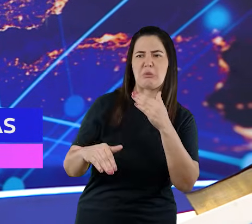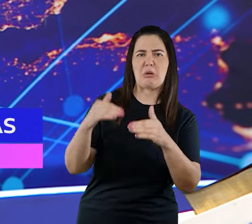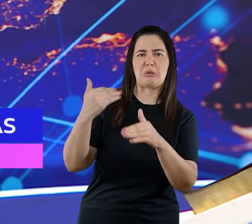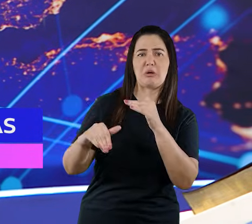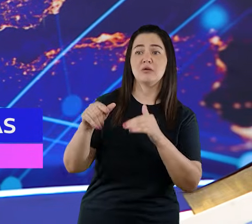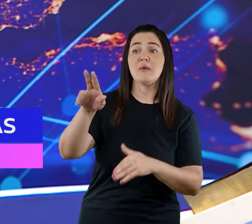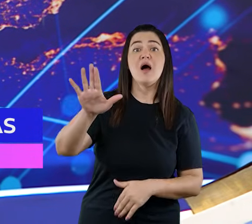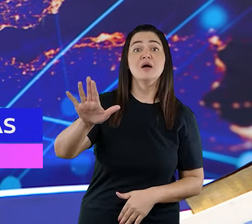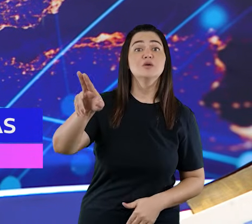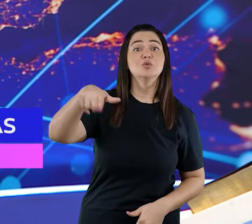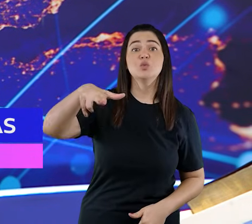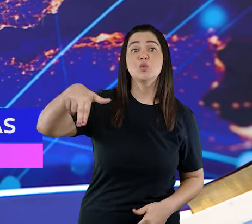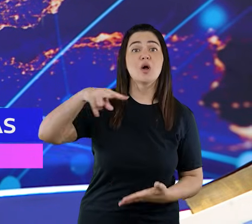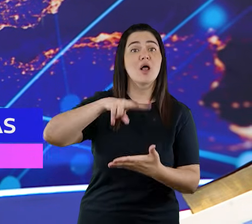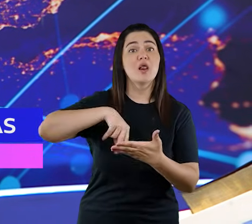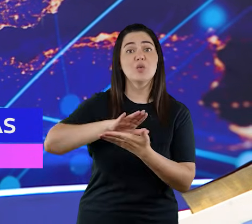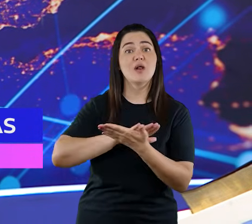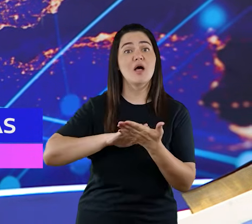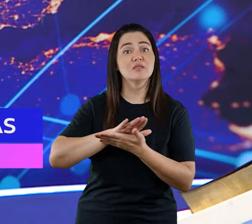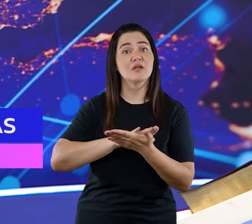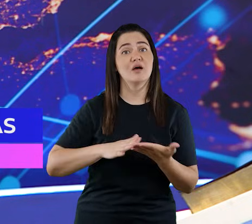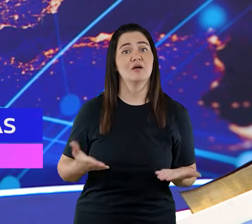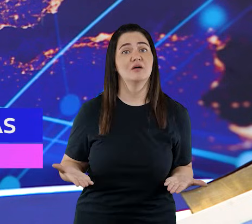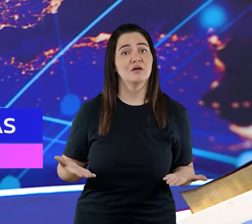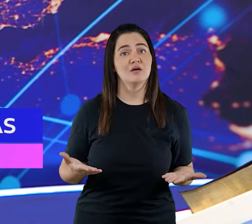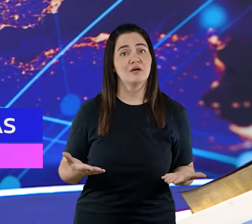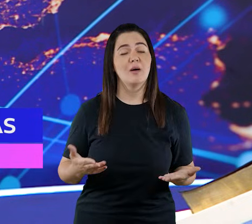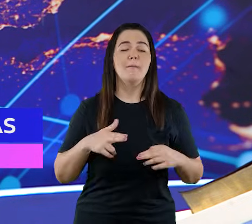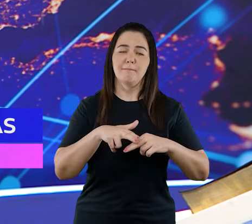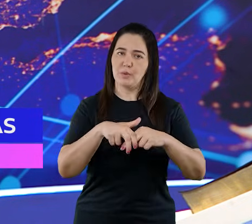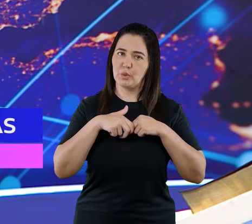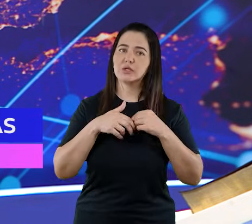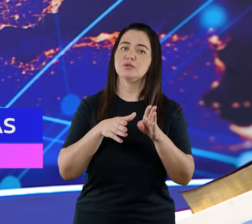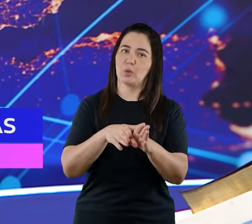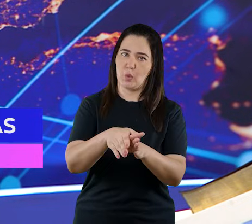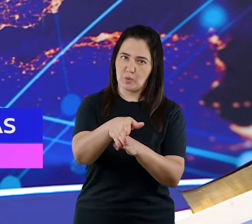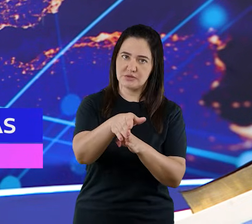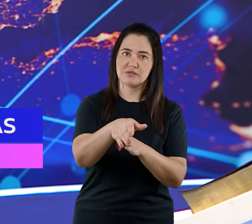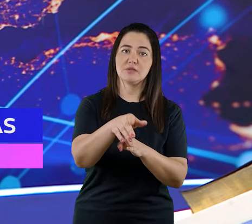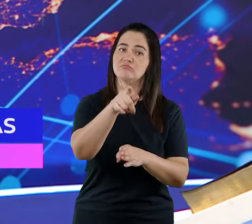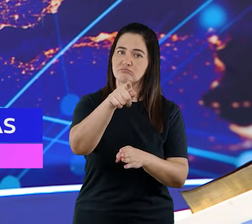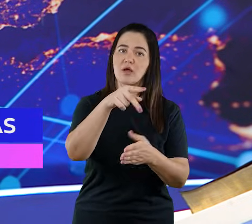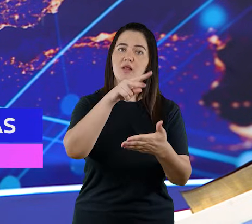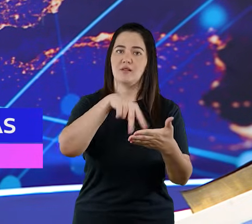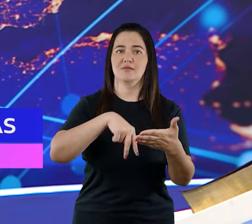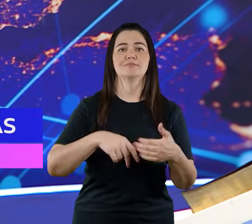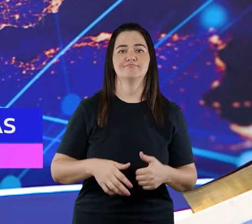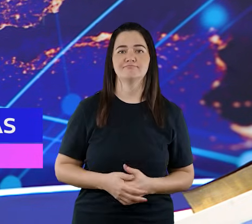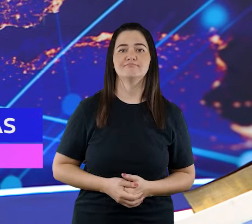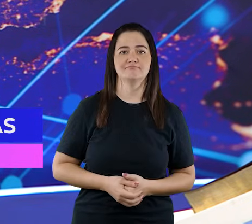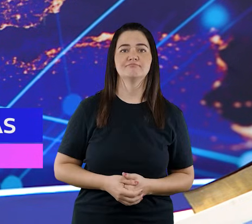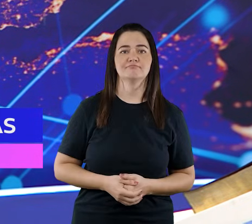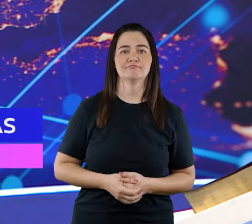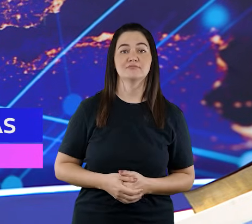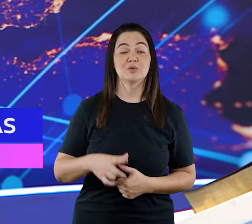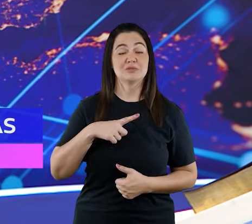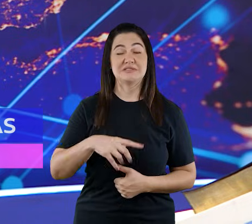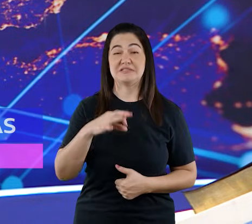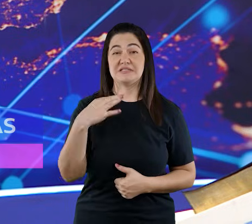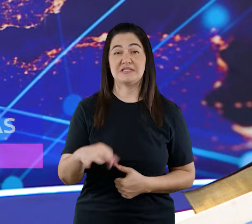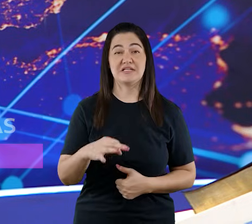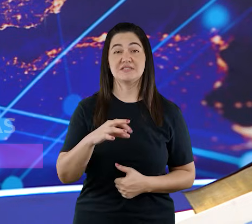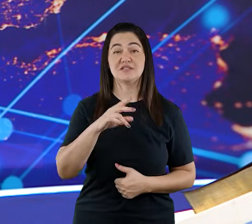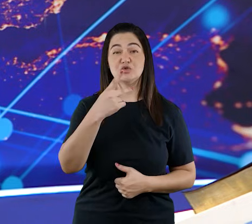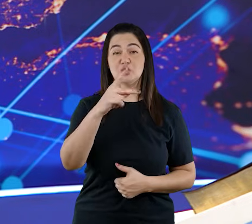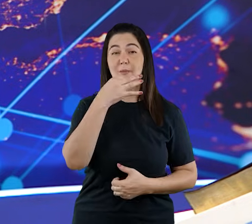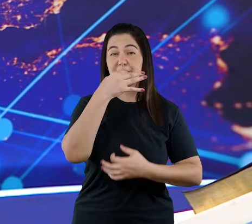de Ellen White sem nunca ter lido um parágrafo sequer. Então, antes de opinar, leia. Eu estou te garantindo que você